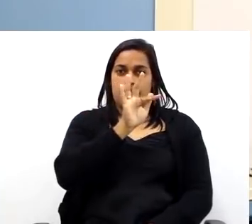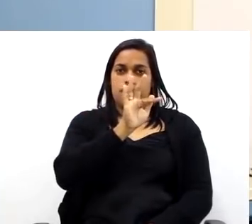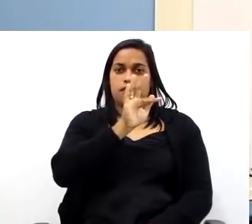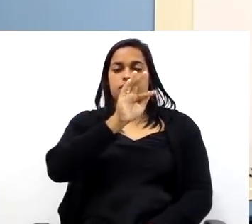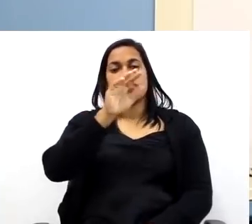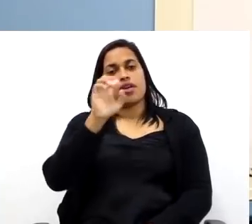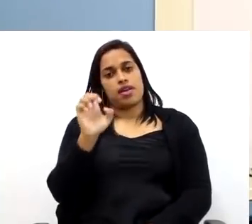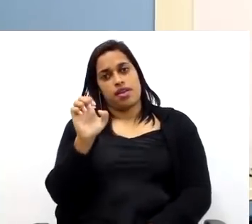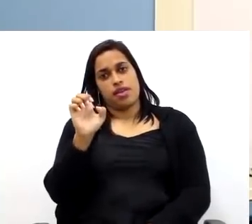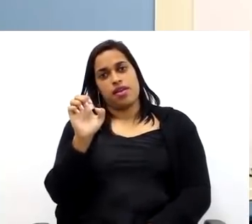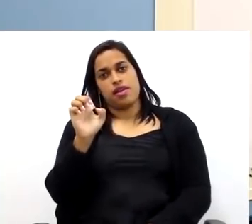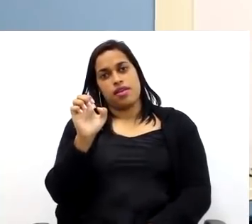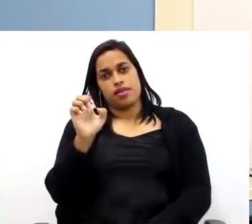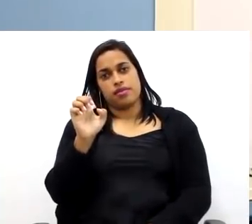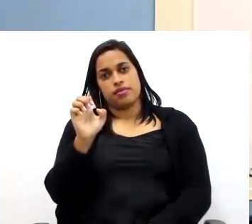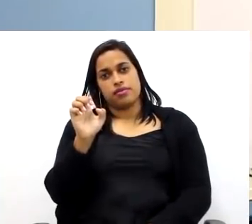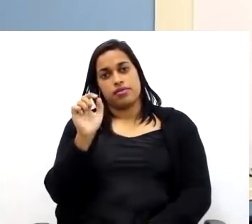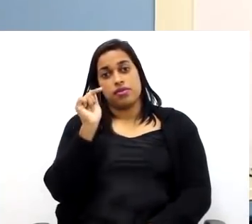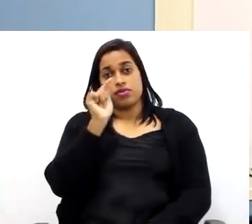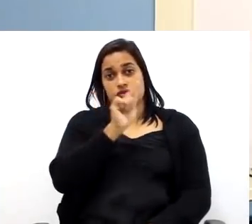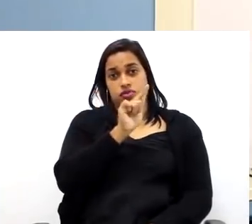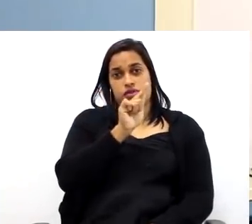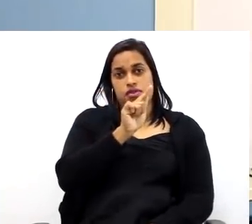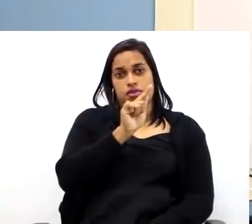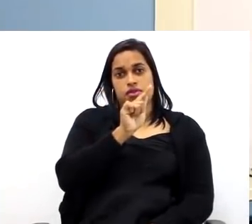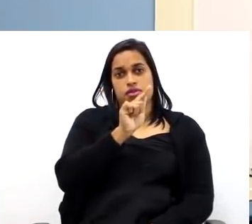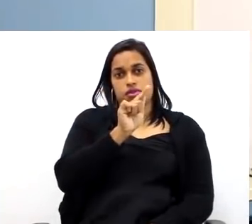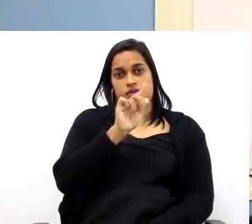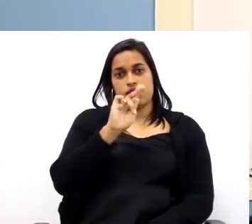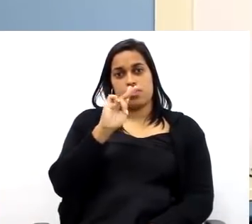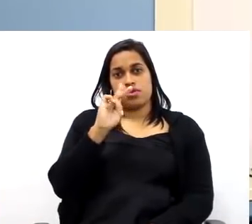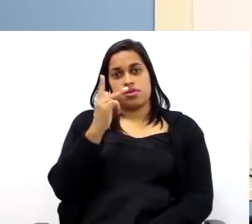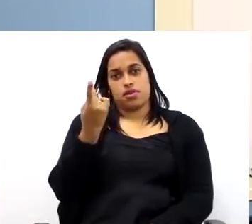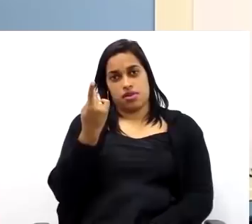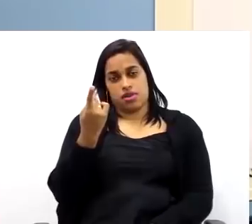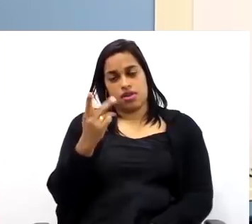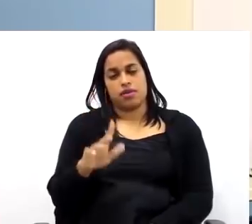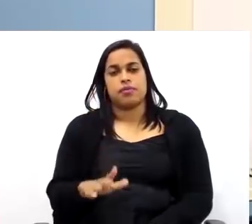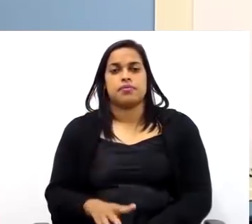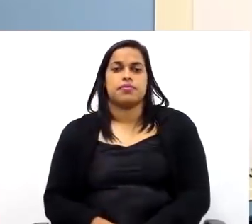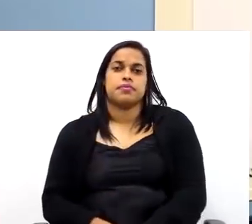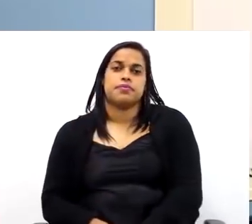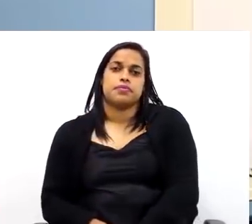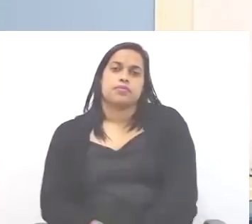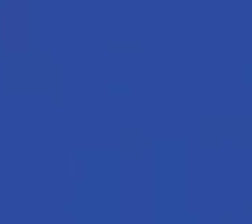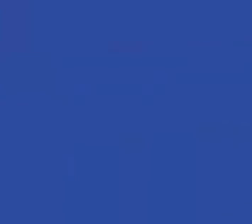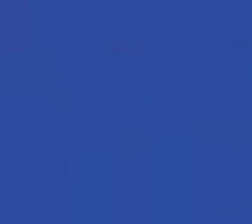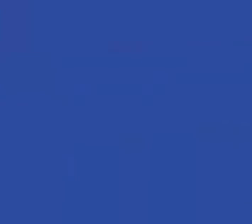meu ponto E, e aqui eu teria o meu ponto G e o meu ponto H.